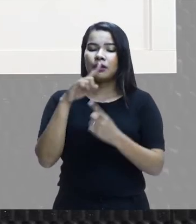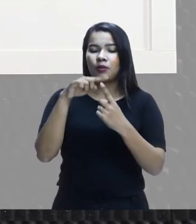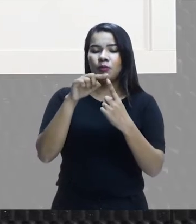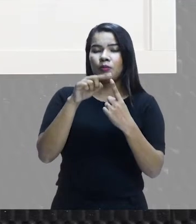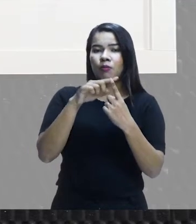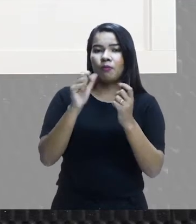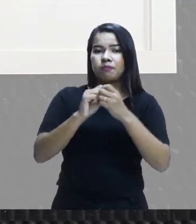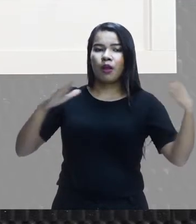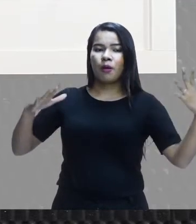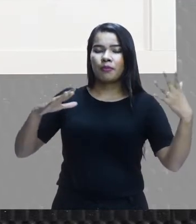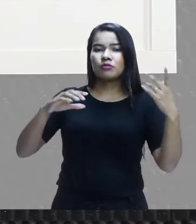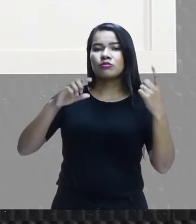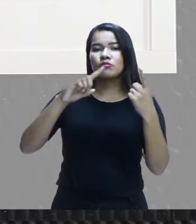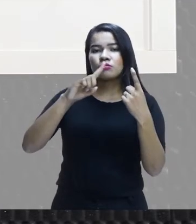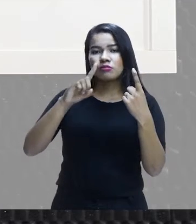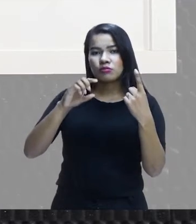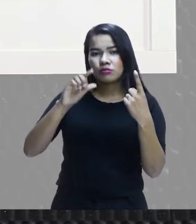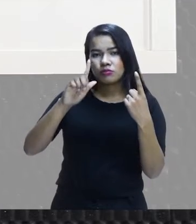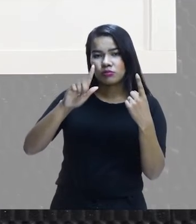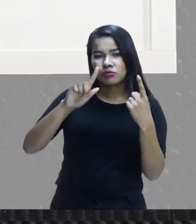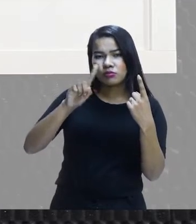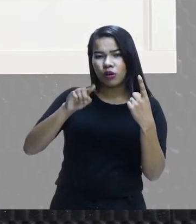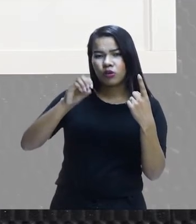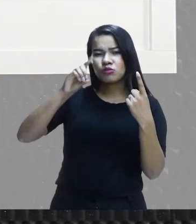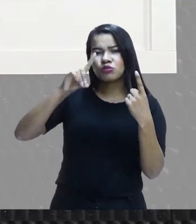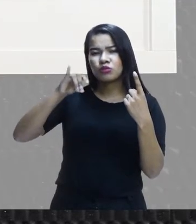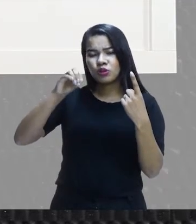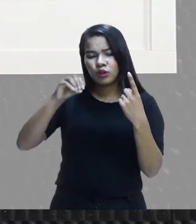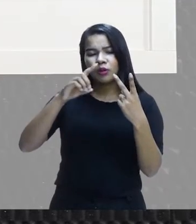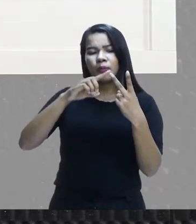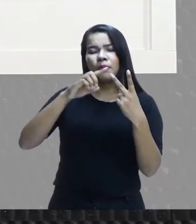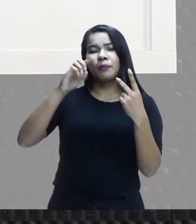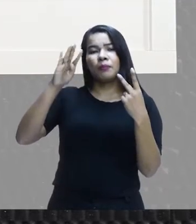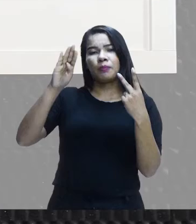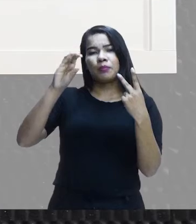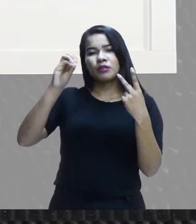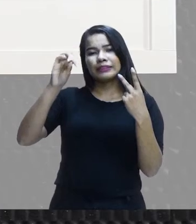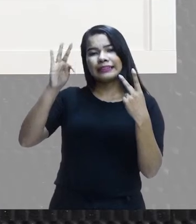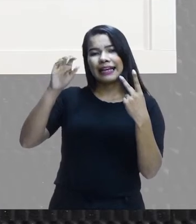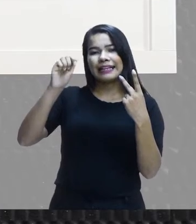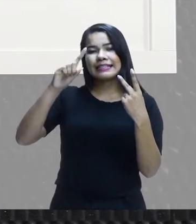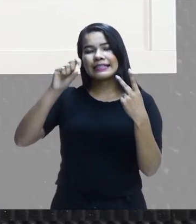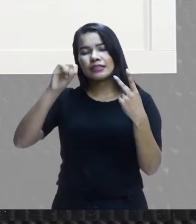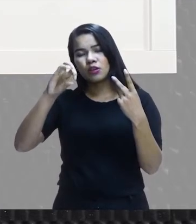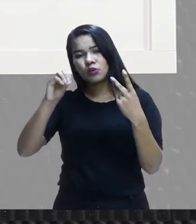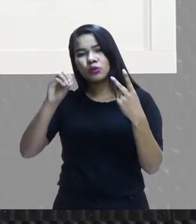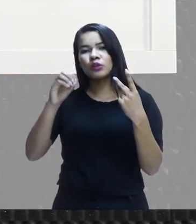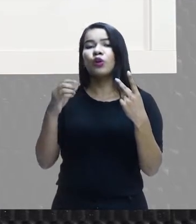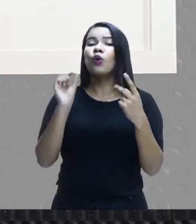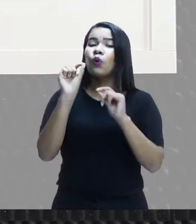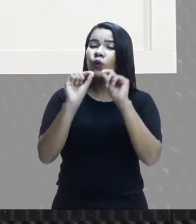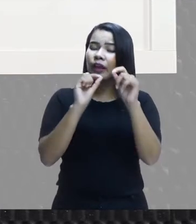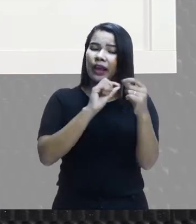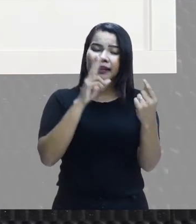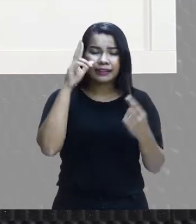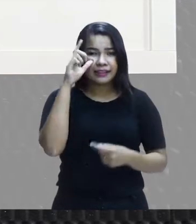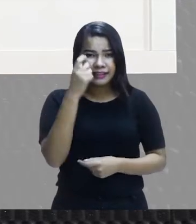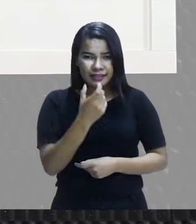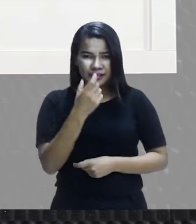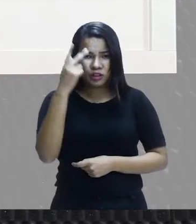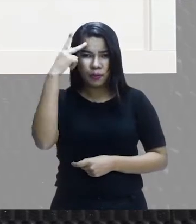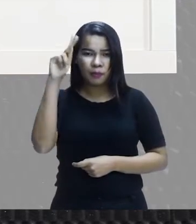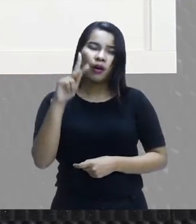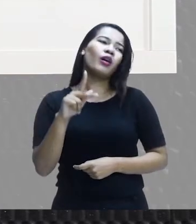potássio, você tem a endocitose e você tem a exocitose. O que nos chama a atenção aqui para